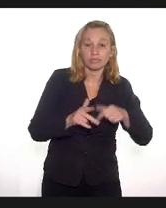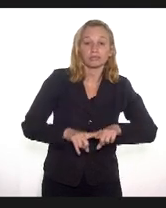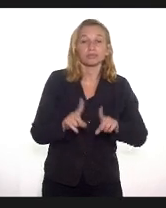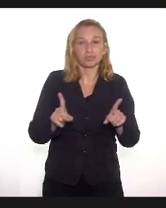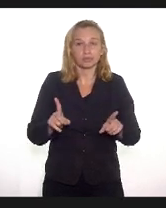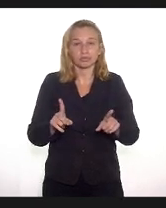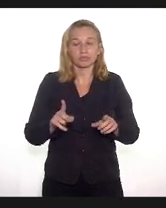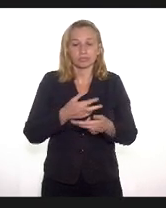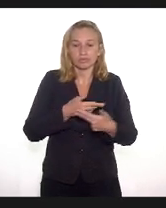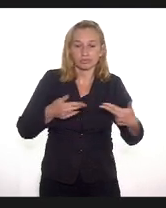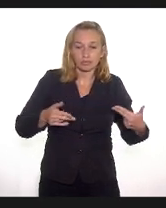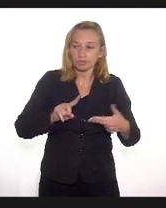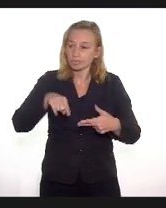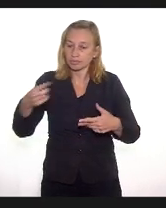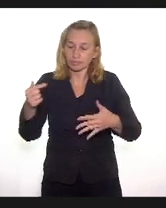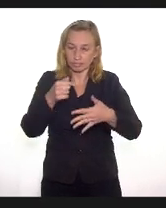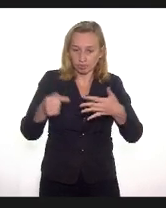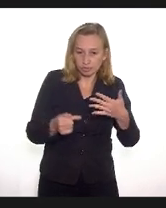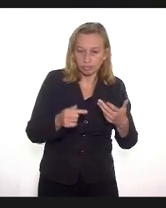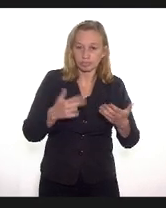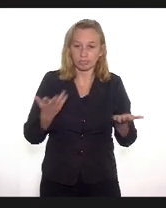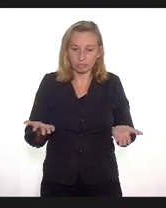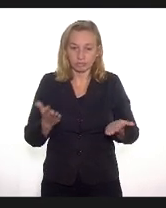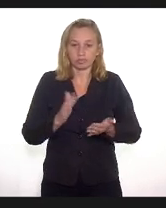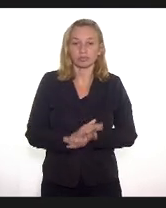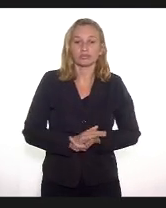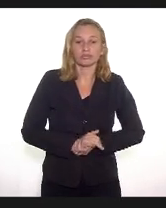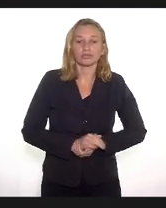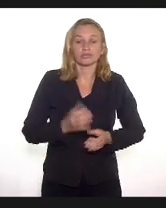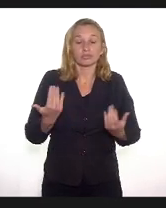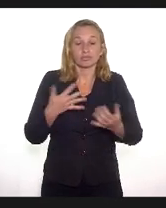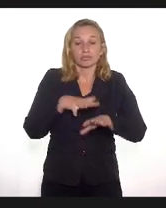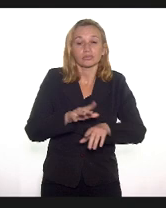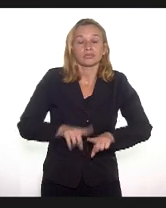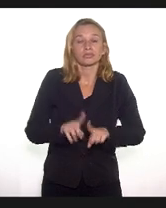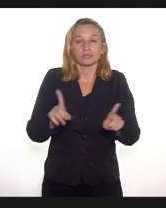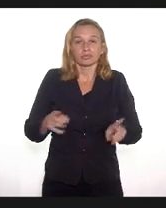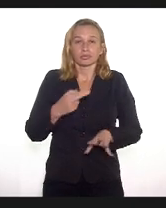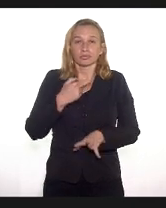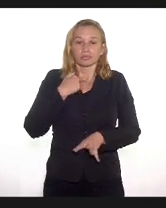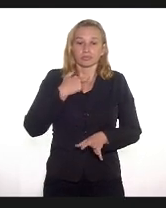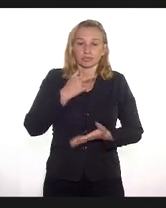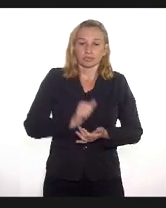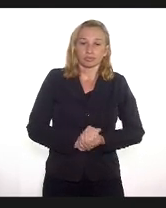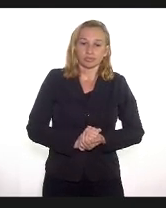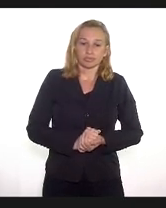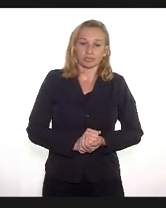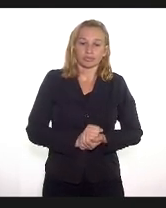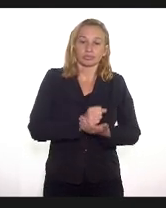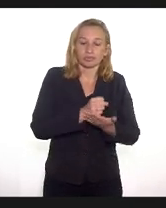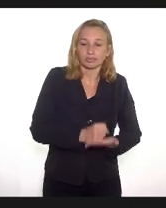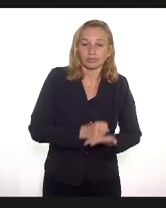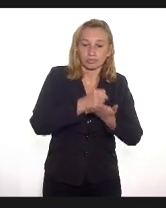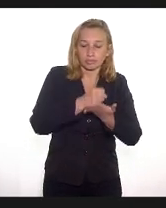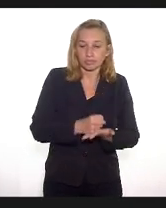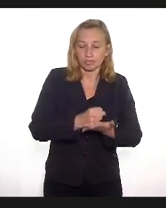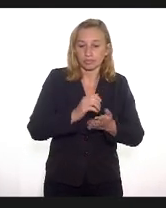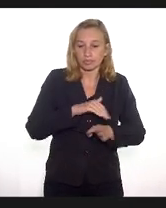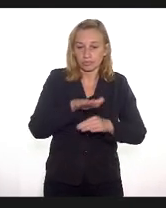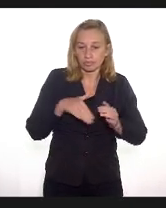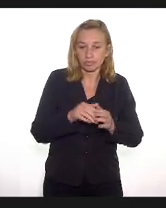mas por uma série de outros aspectos, inclusive pelos aspectos da inclusão, mas nós não podemos sustentar esse sistema